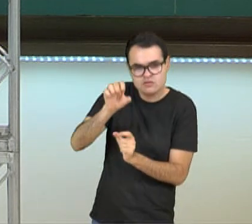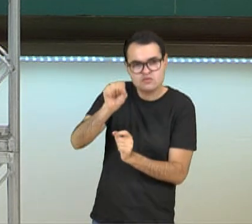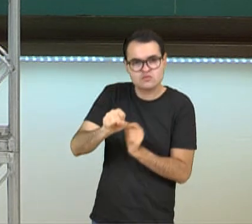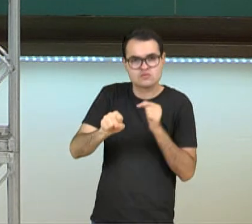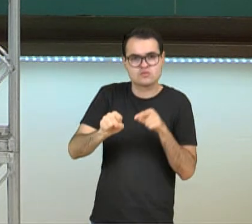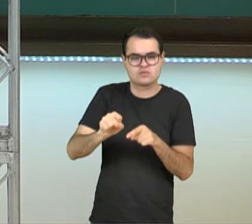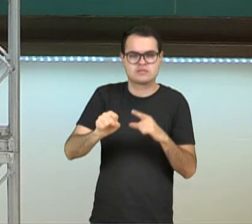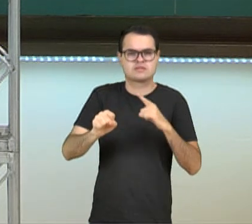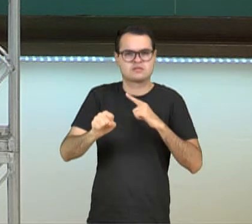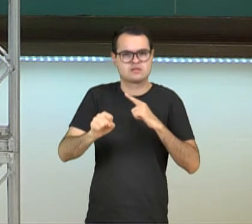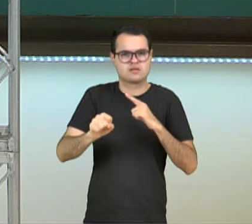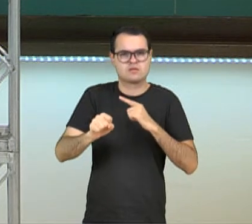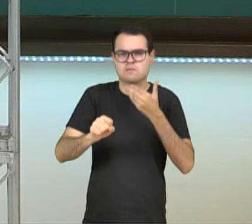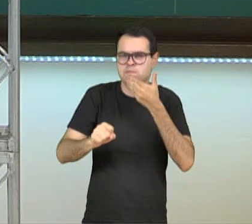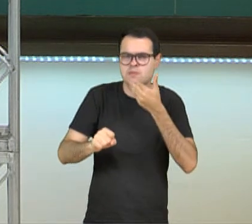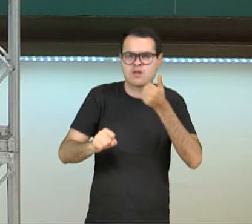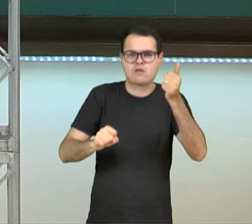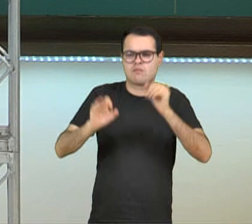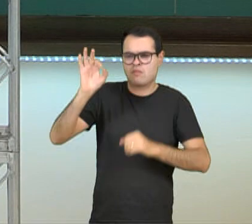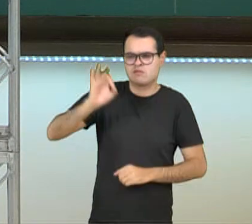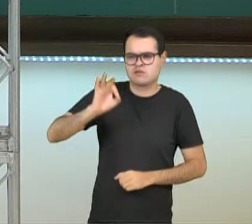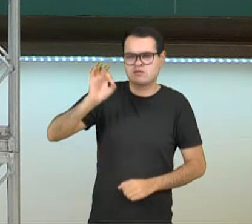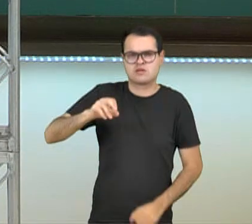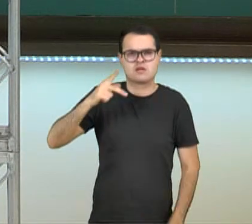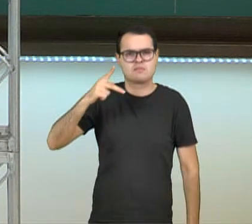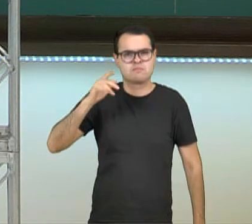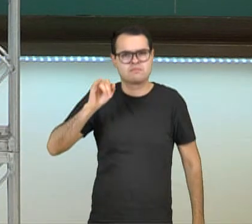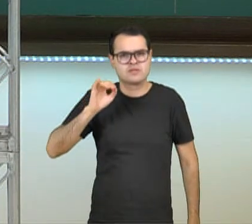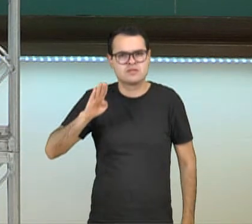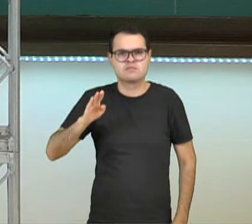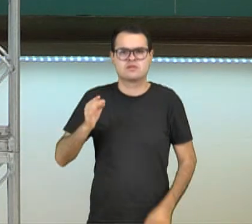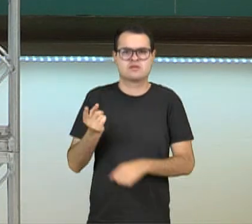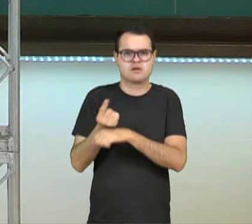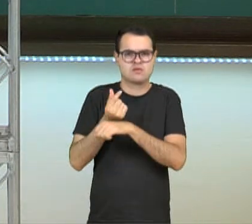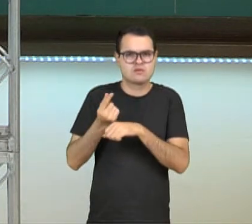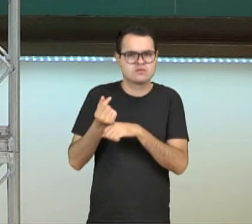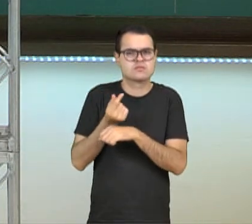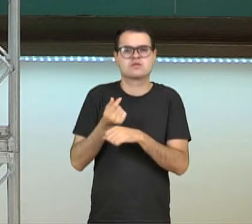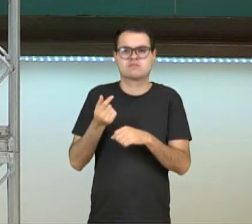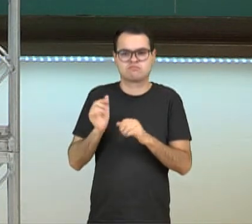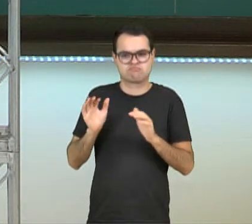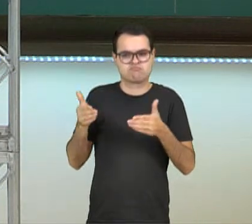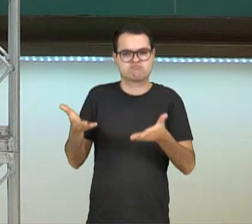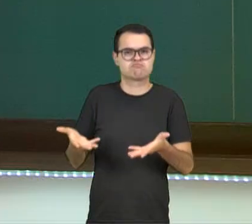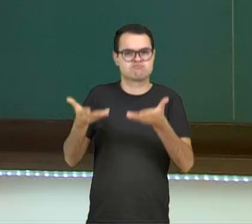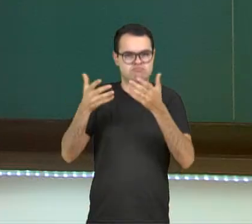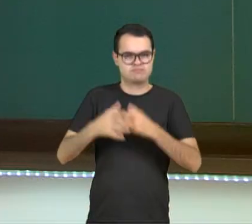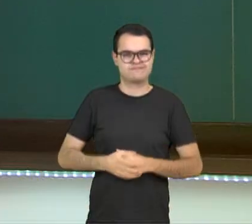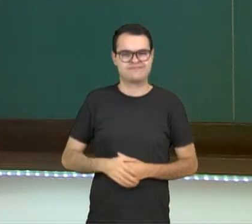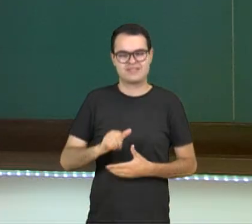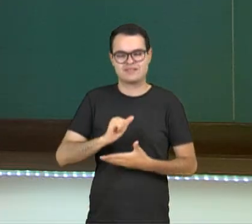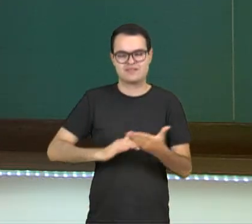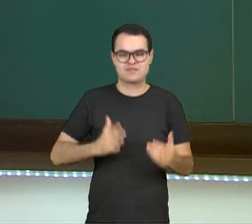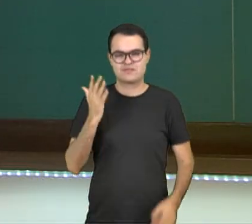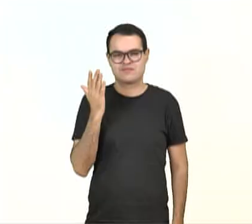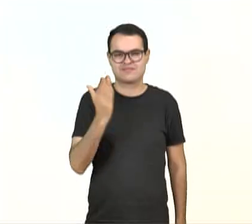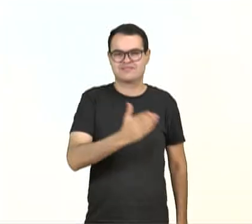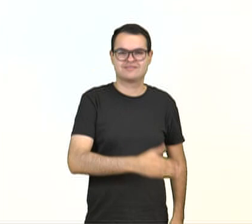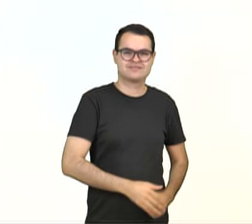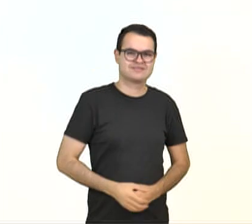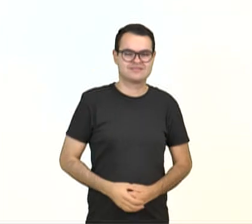melhores percentuais em relação ao PIB e à economia, tá? Uma atividade para você